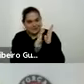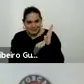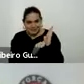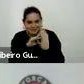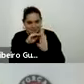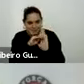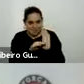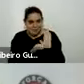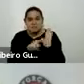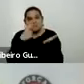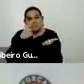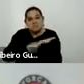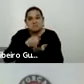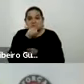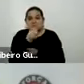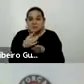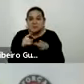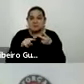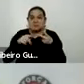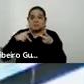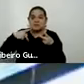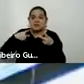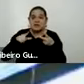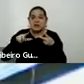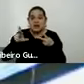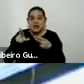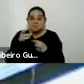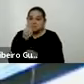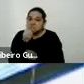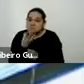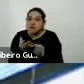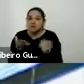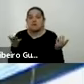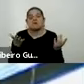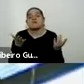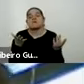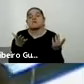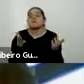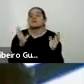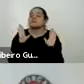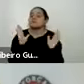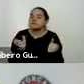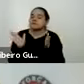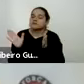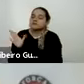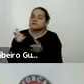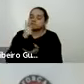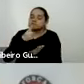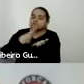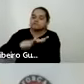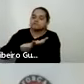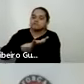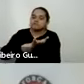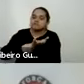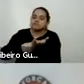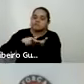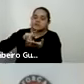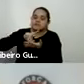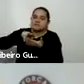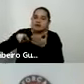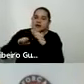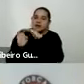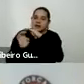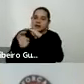acordos bons, PLRs bem interessantes, então foi fechado acordo na NTN, na Easinghouse e na